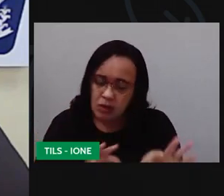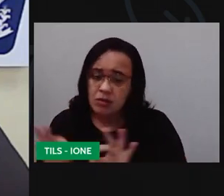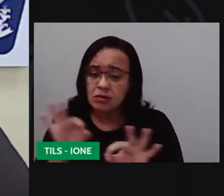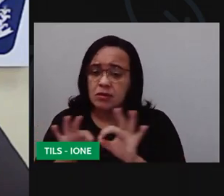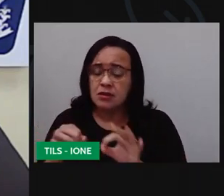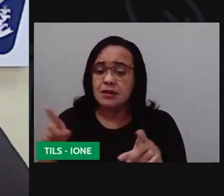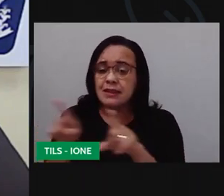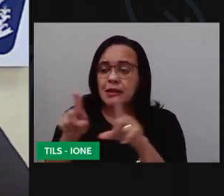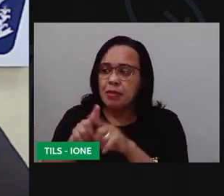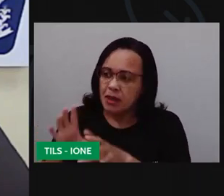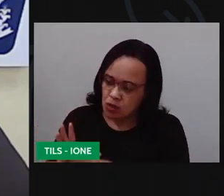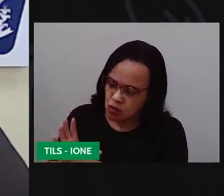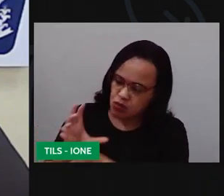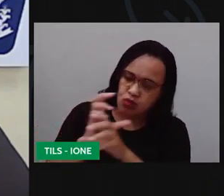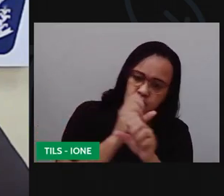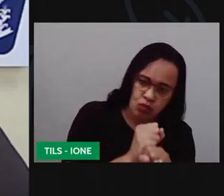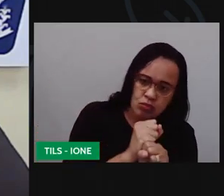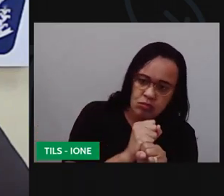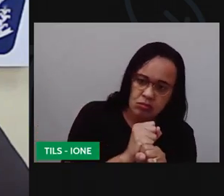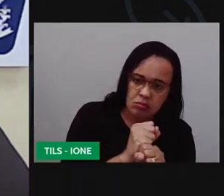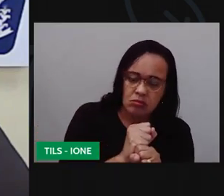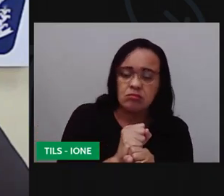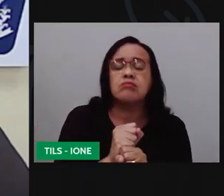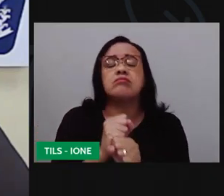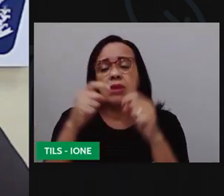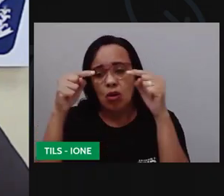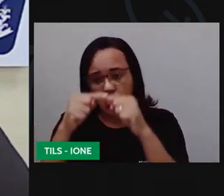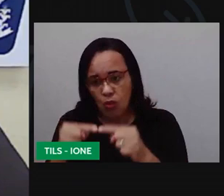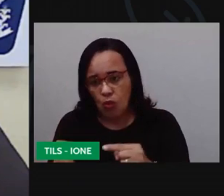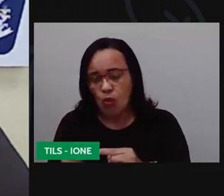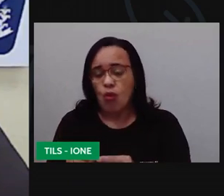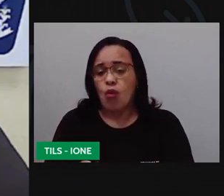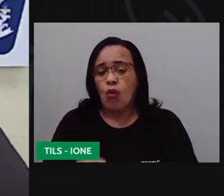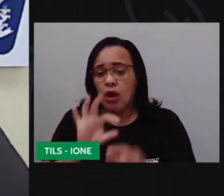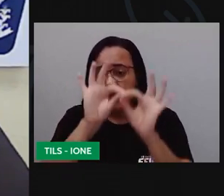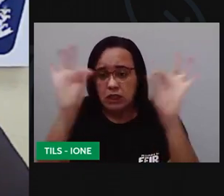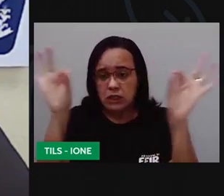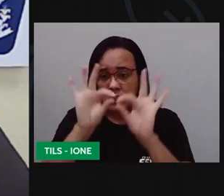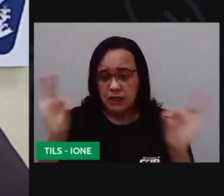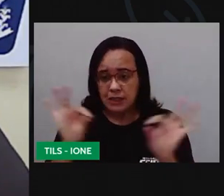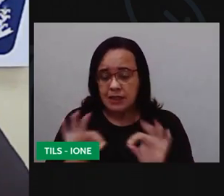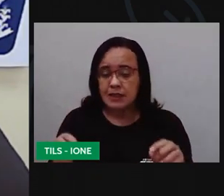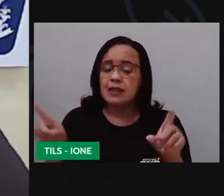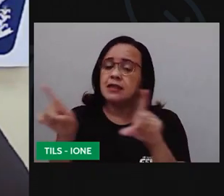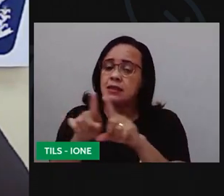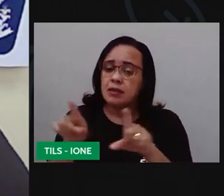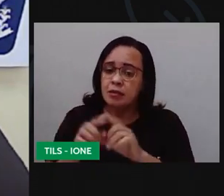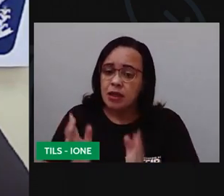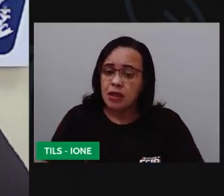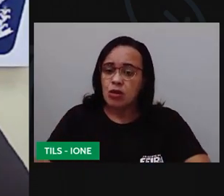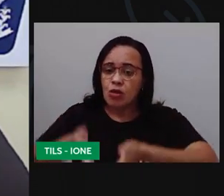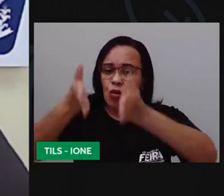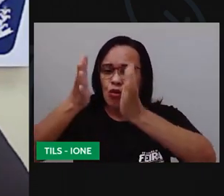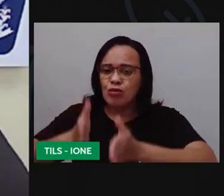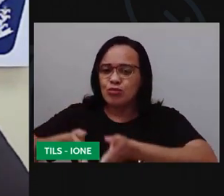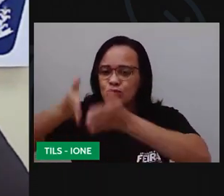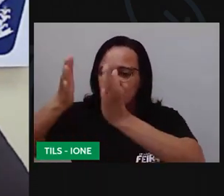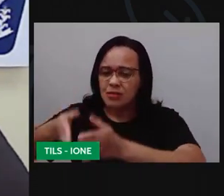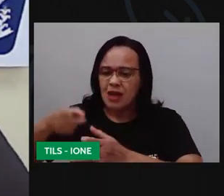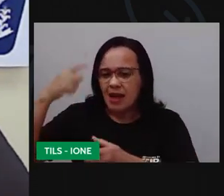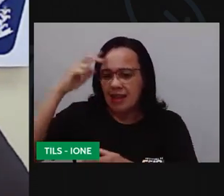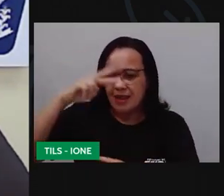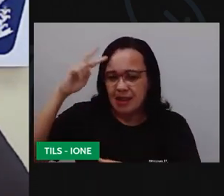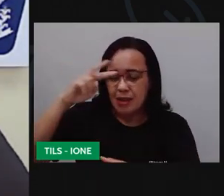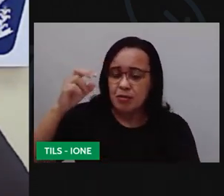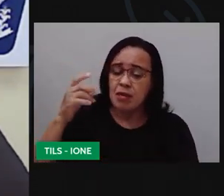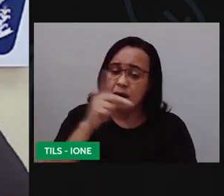Calcular a quantidade de linhas pelas de coluna. Lembra que a Pró também falou com vocês que a matemática estava presente em tudo?